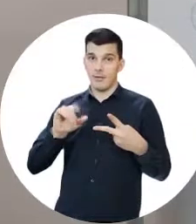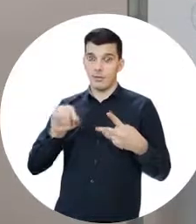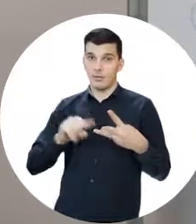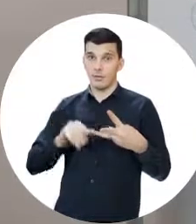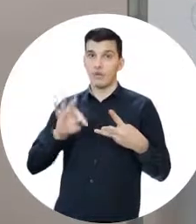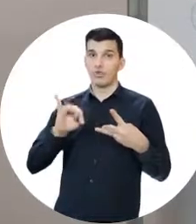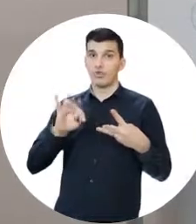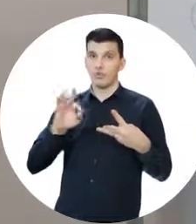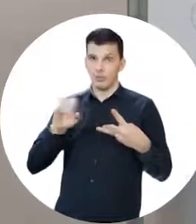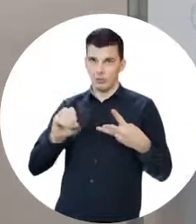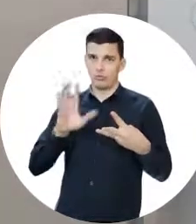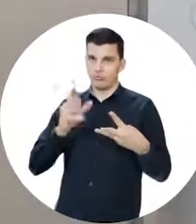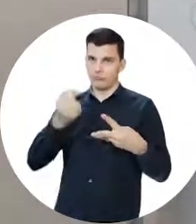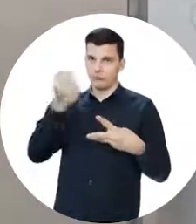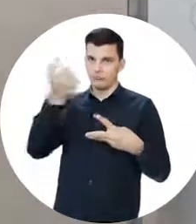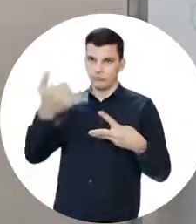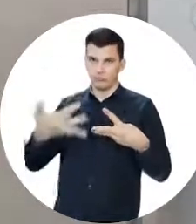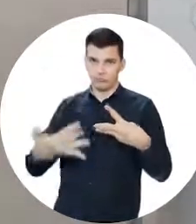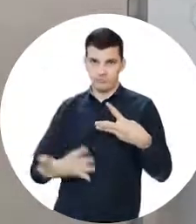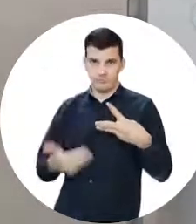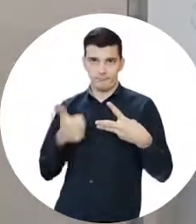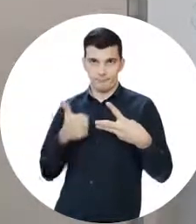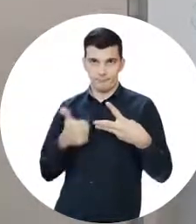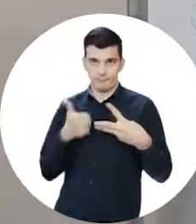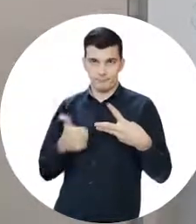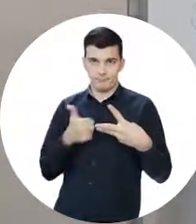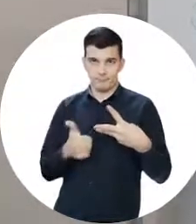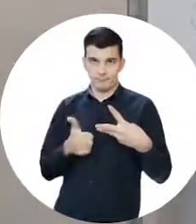título em massa e título em volume. São as 3 primeiras